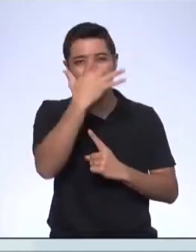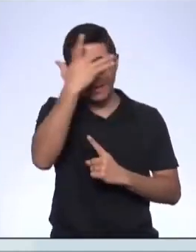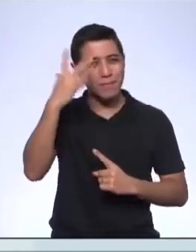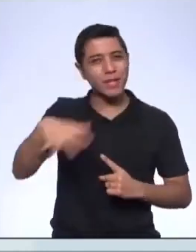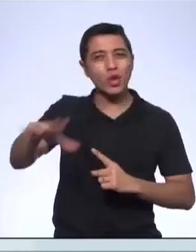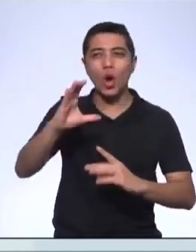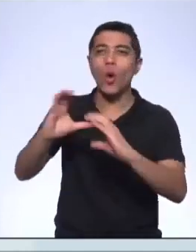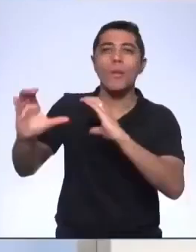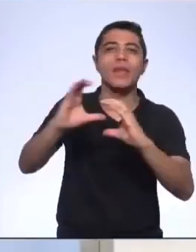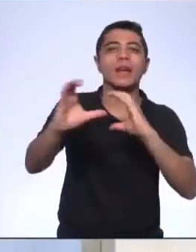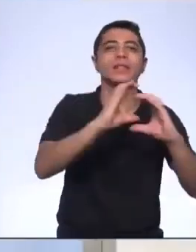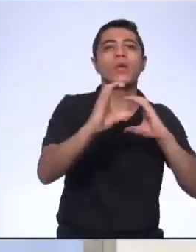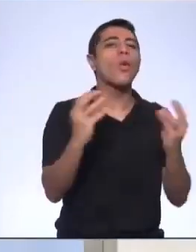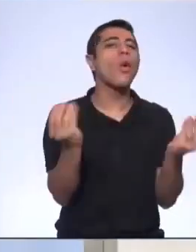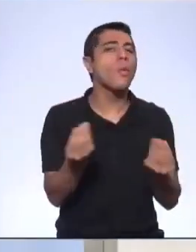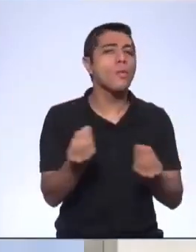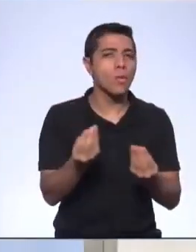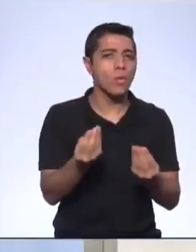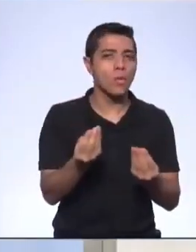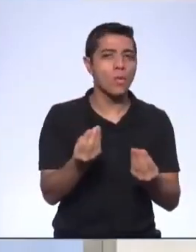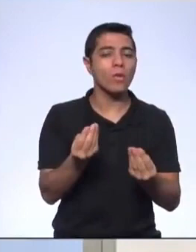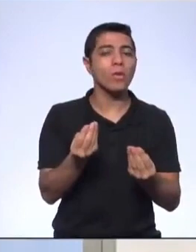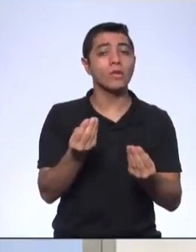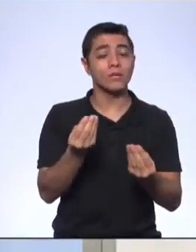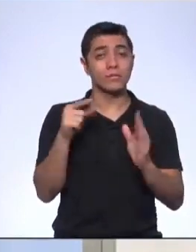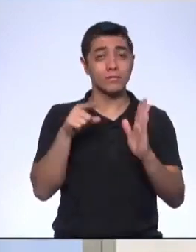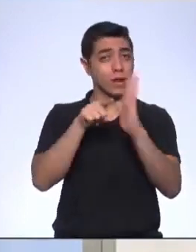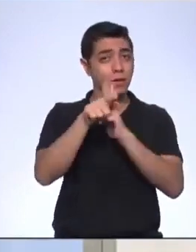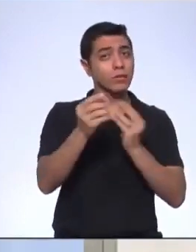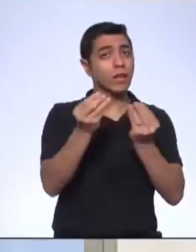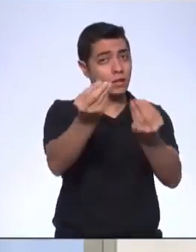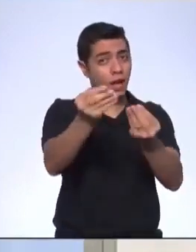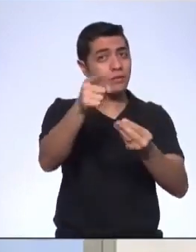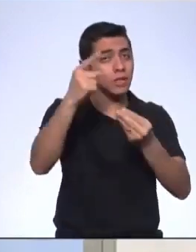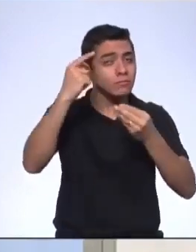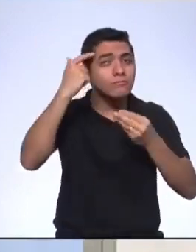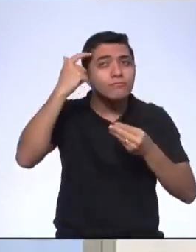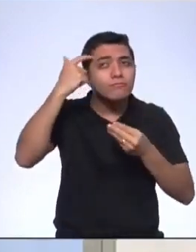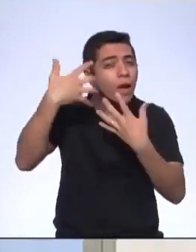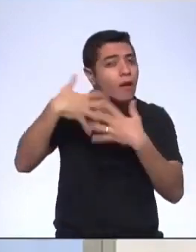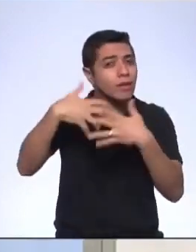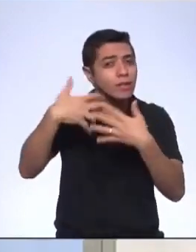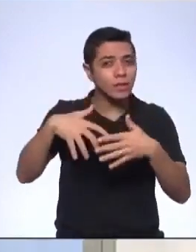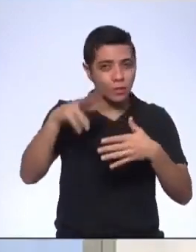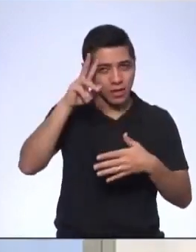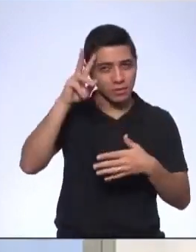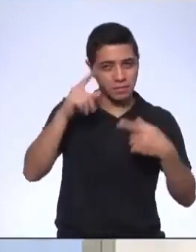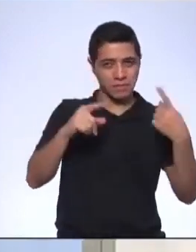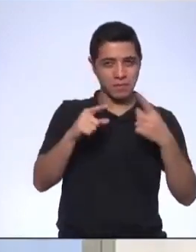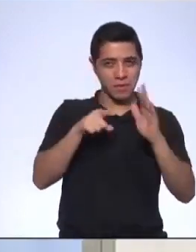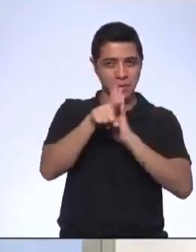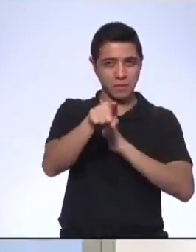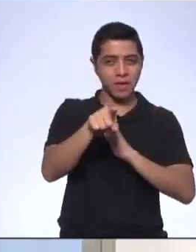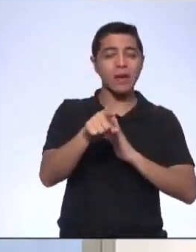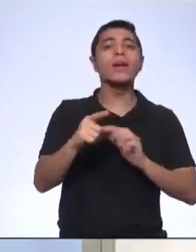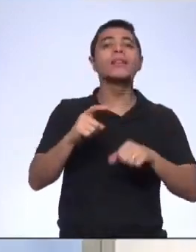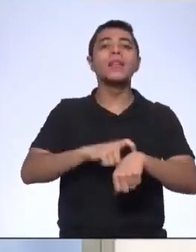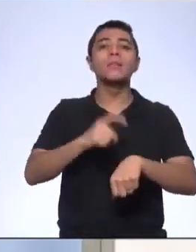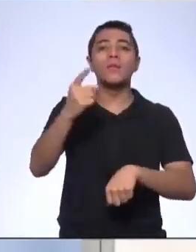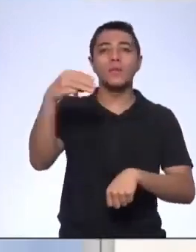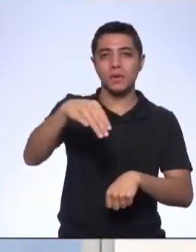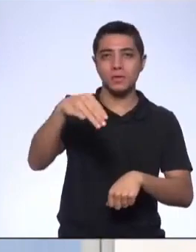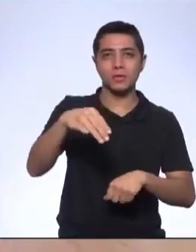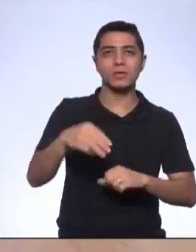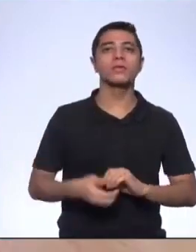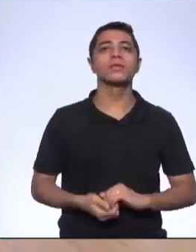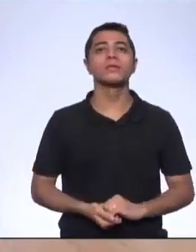Essa pergunta é retórica para ver se você refaz aí aquela primeira reflexão que a gente colocou lá na primeira pergunta. Mais 1 minutinho para vocês aí também.